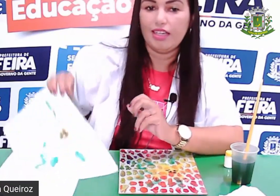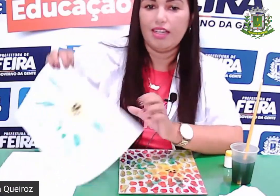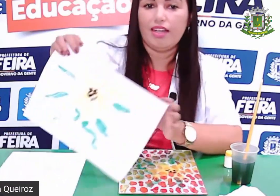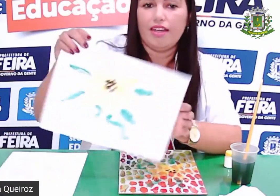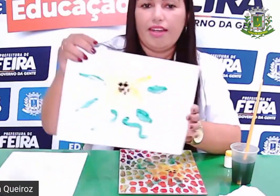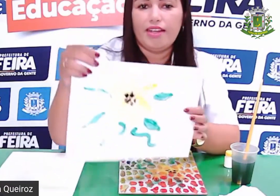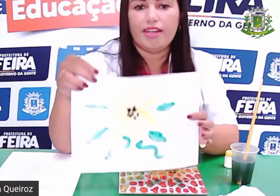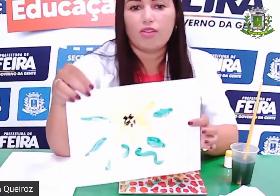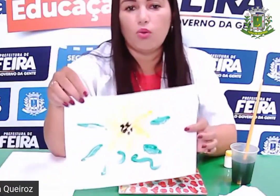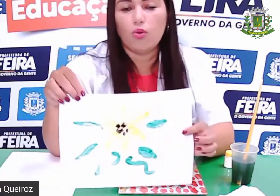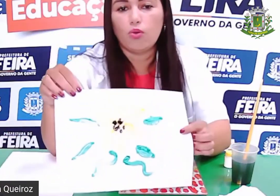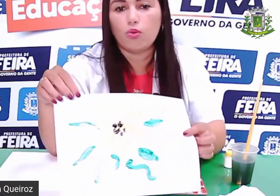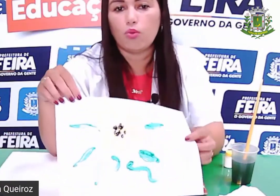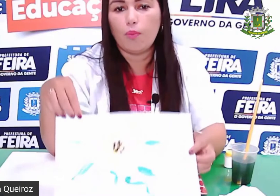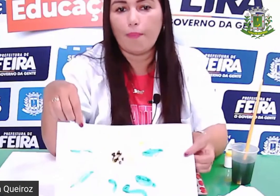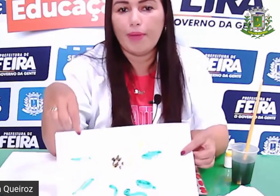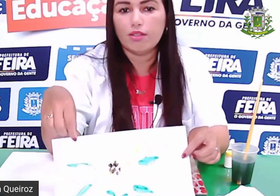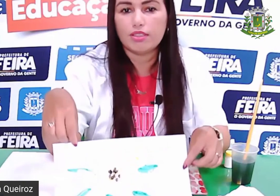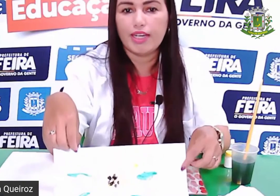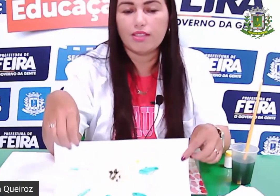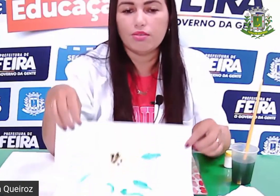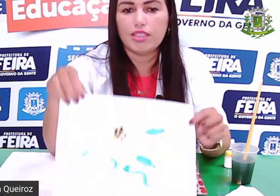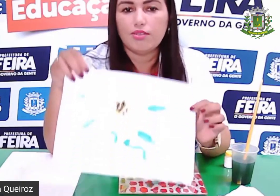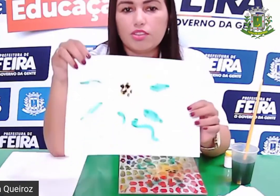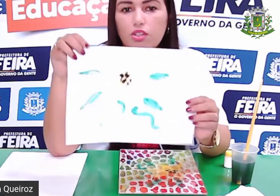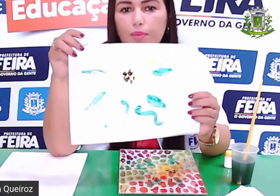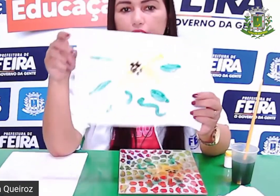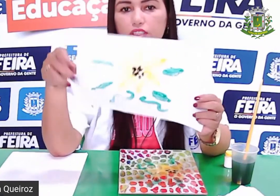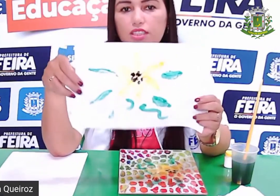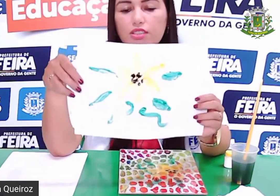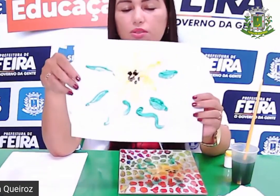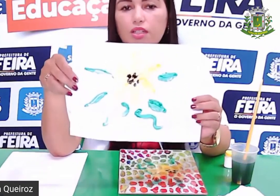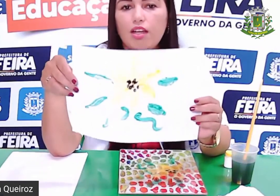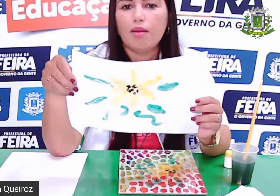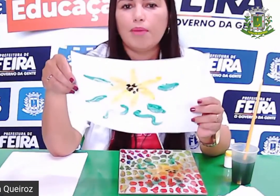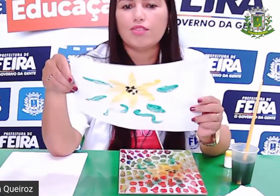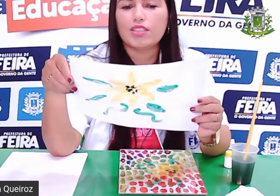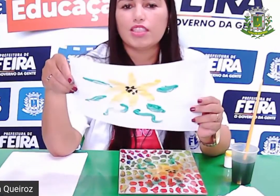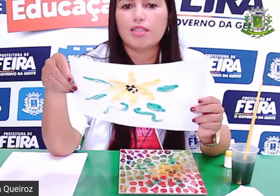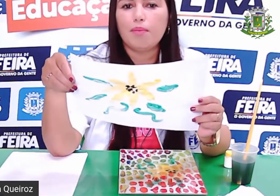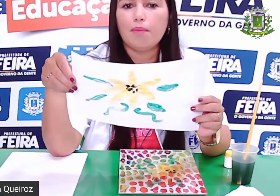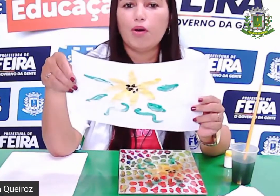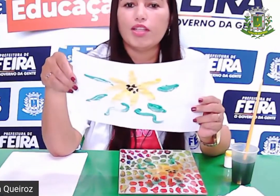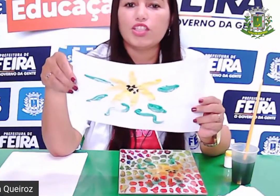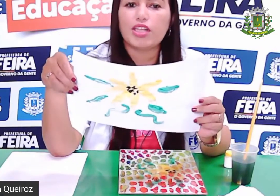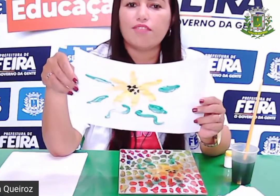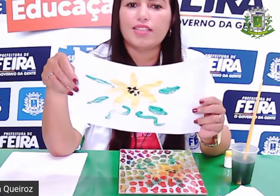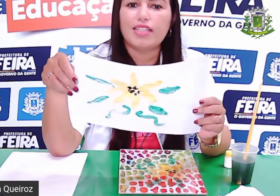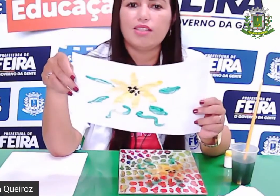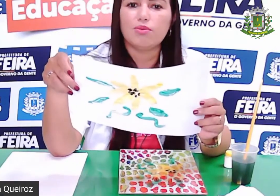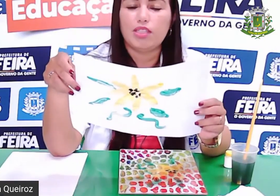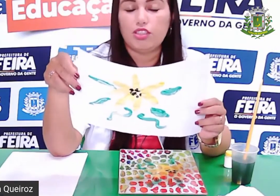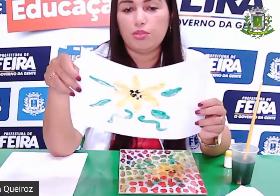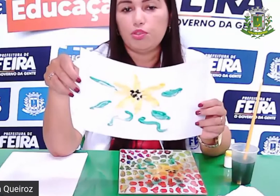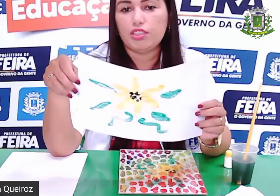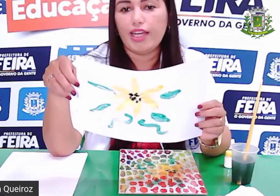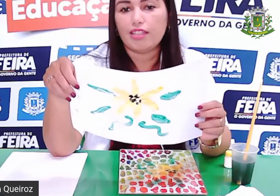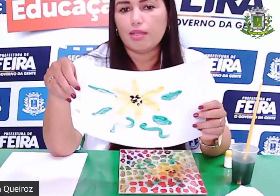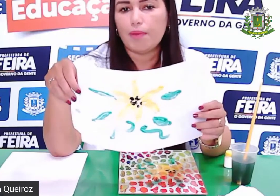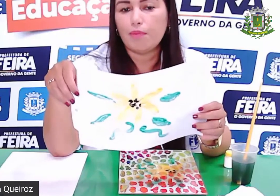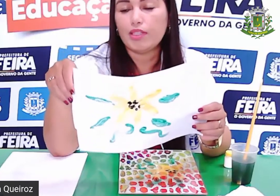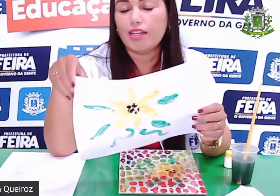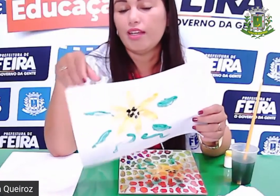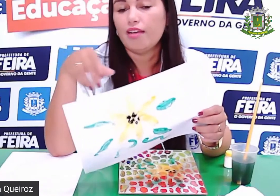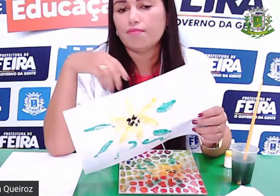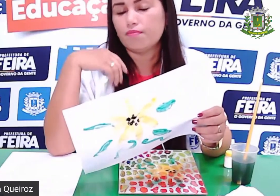aqui com o papel, certo? Não somente isso, mas vocês também podem estar fazendo esse tipo de